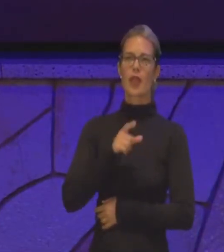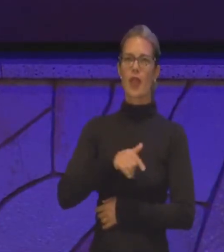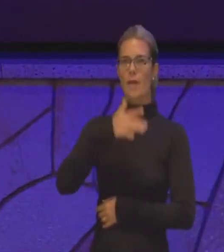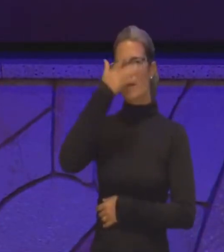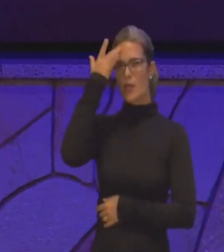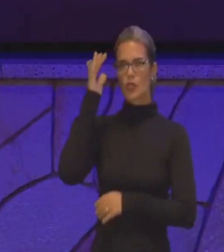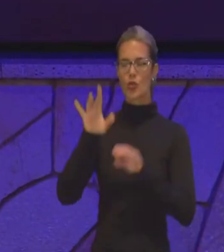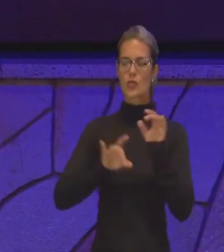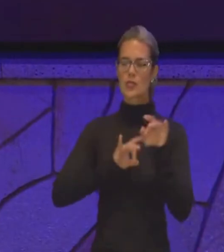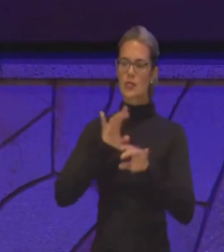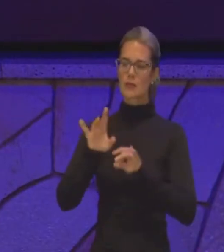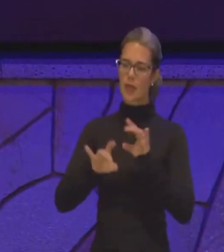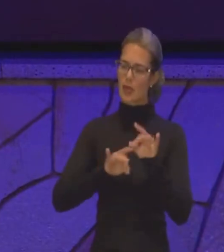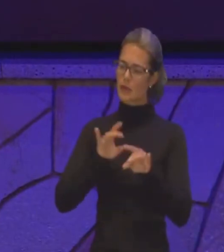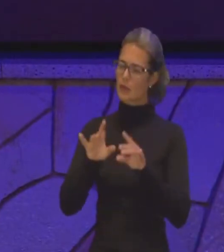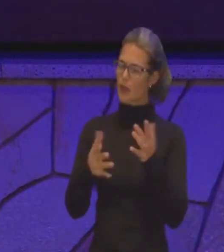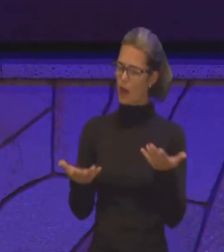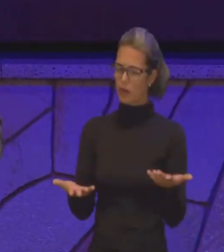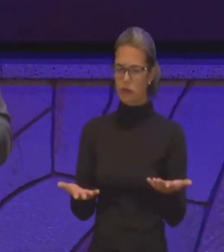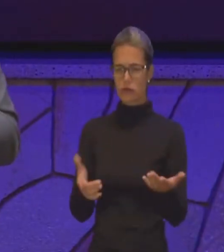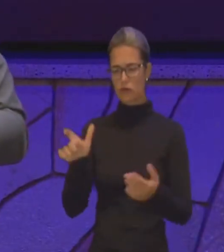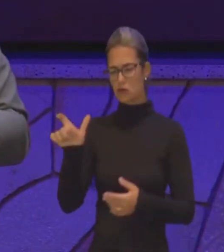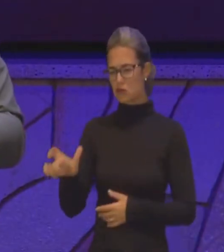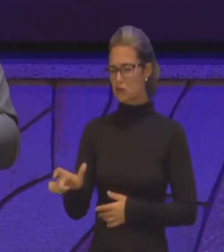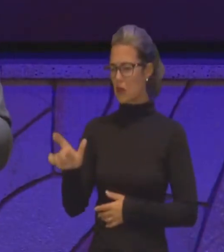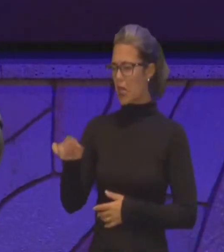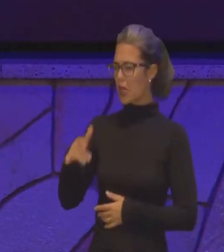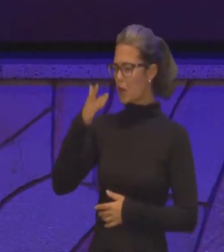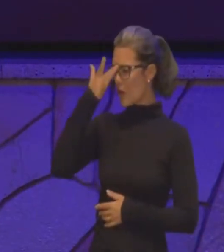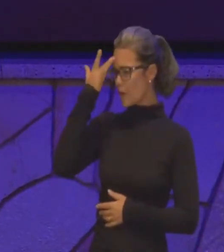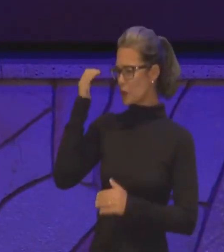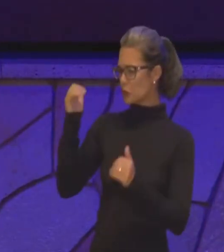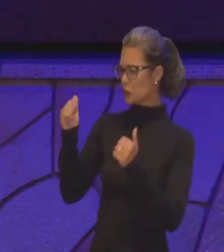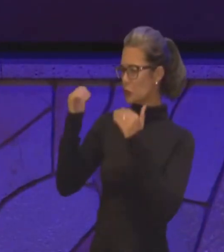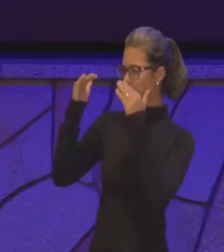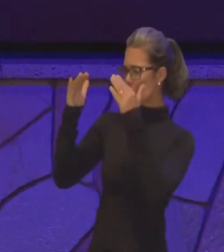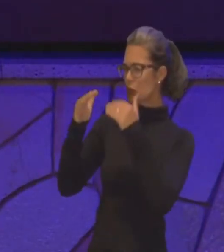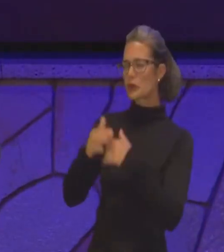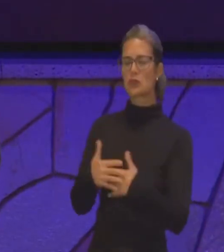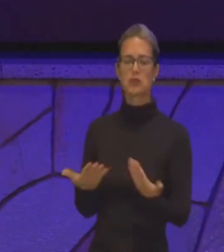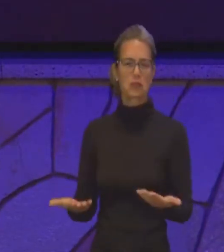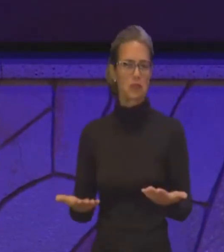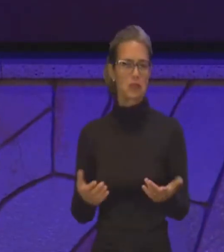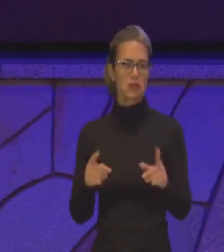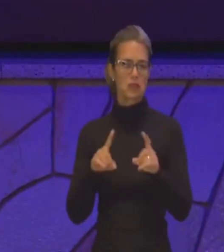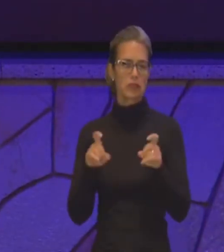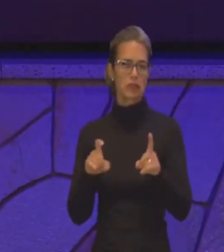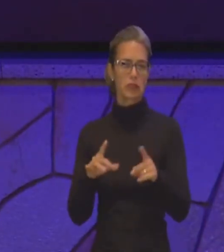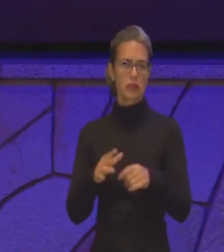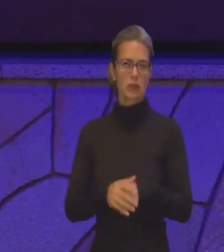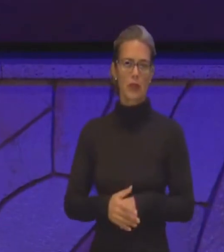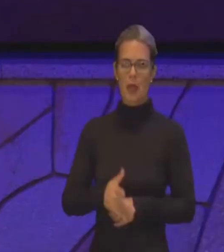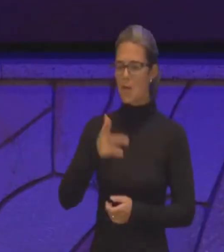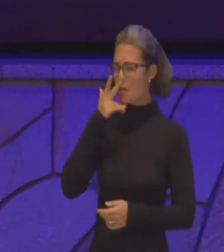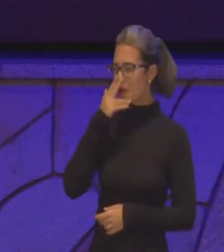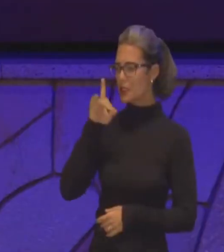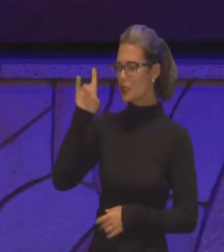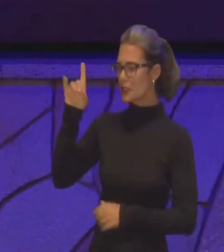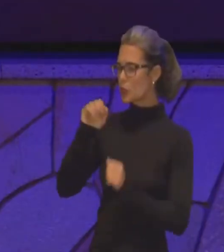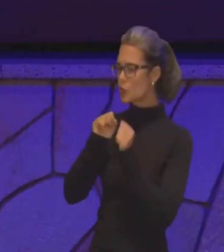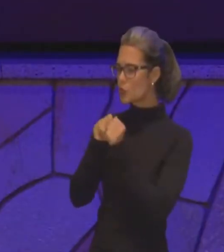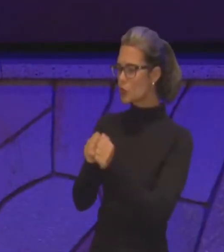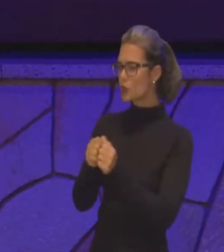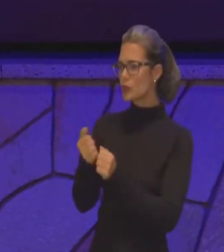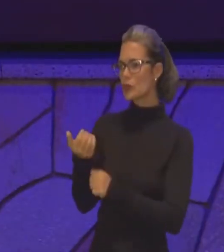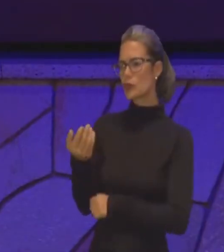especiais? O que elas tinham de diferente que parecia que Jesus era mais presente em